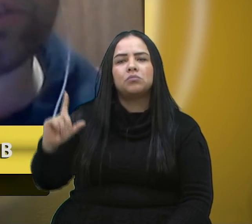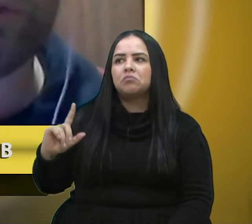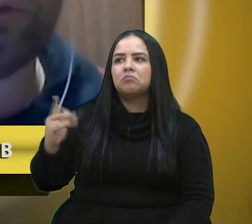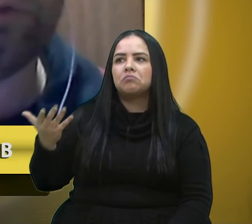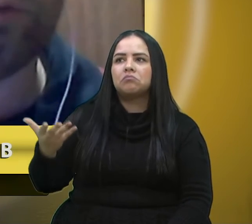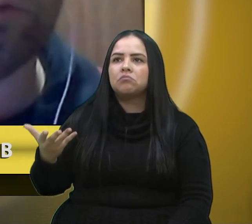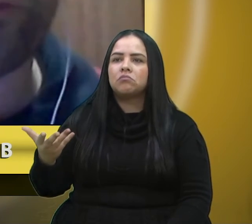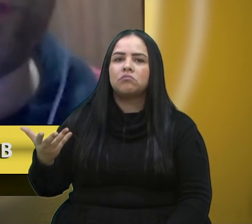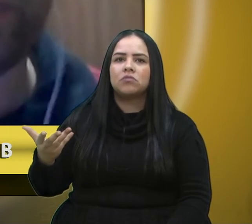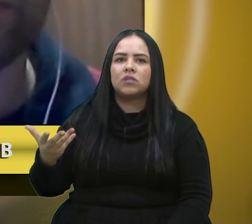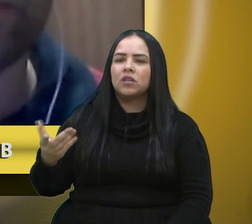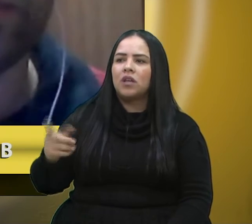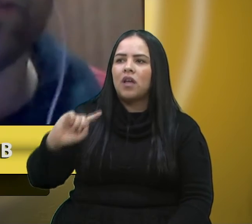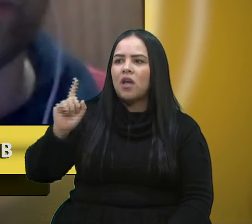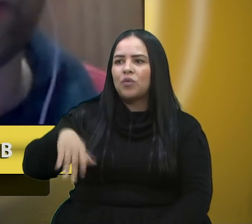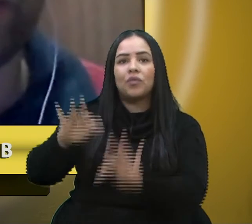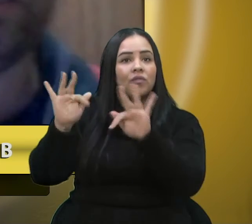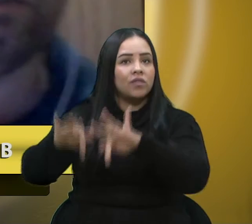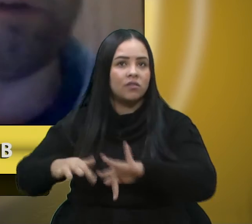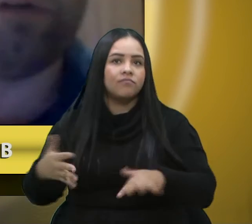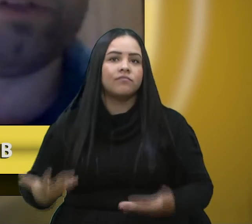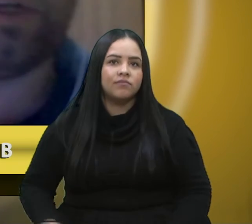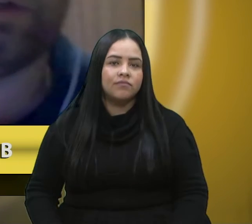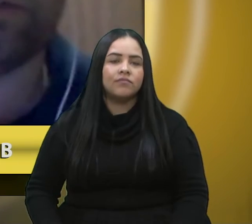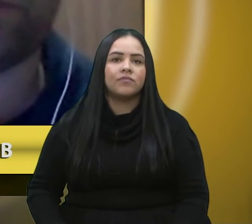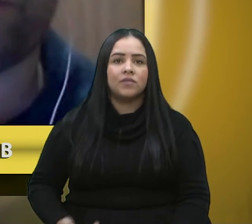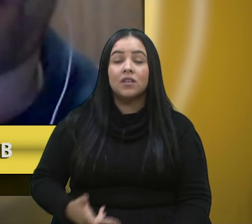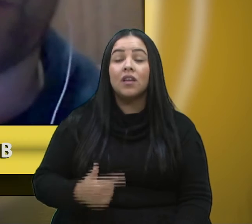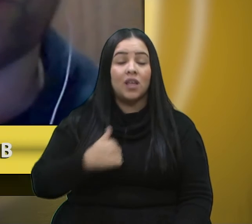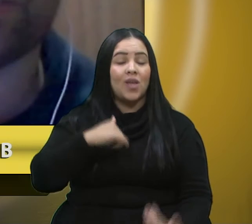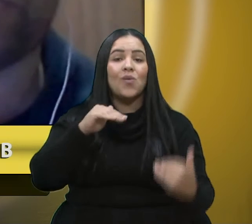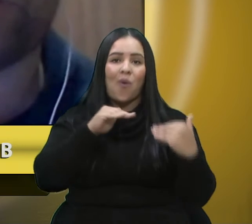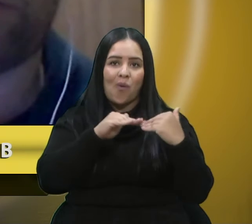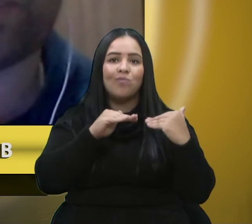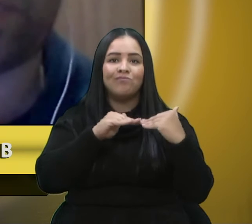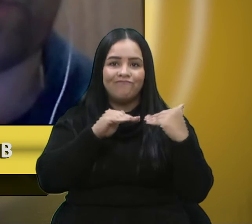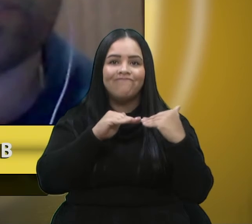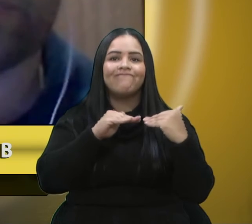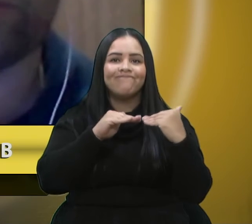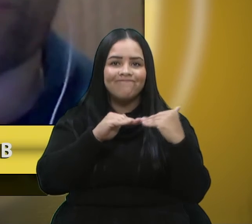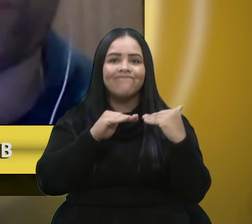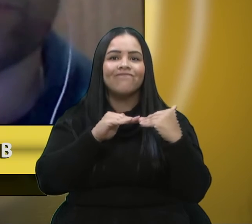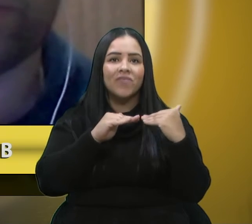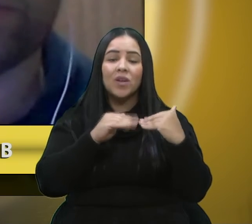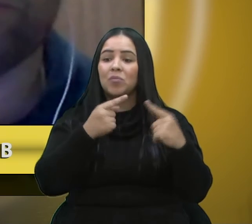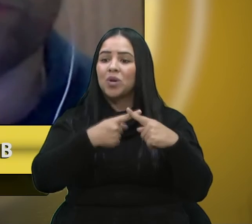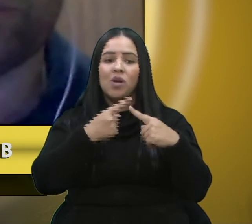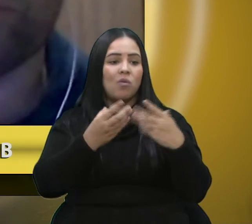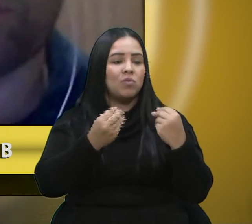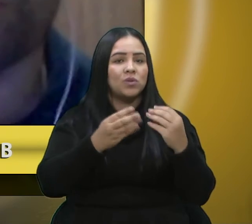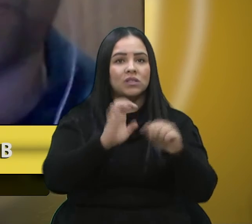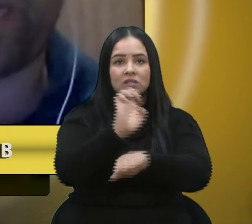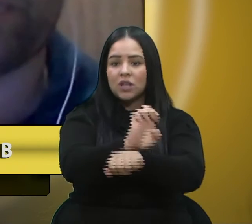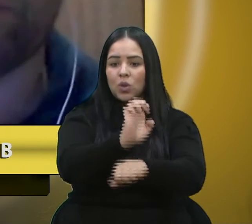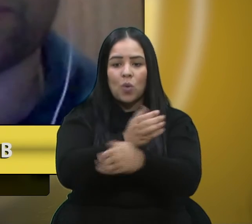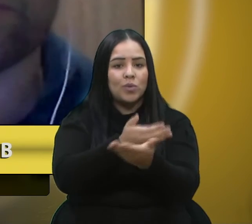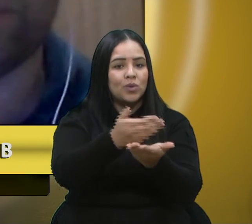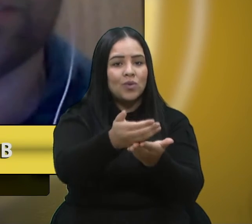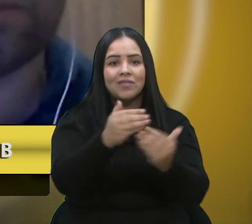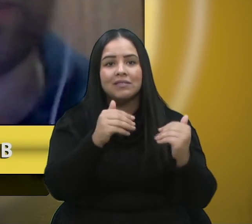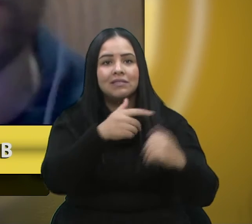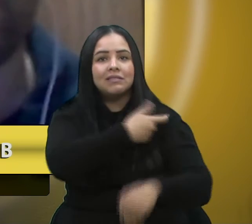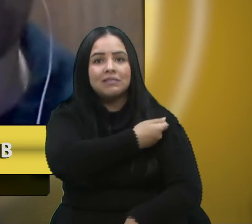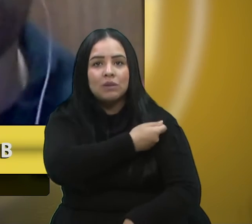praticamente o fim, né? E eu concordo com a senhora, vários estados já começaram a vacinação dos professores e do corpo técnico das